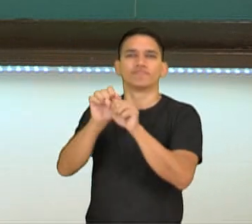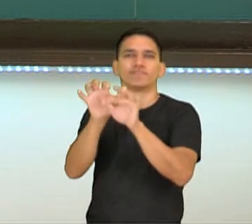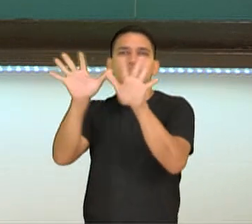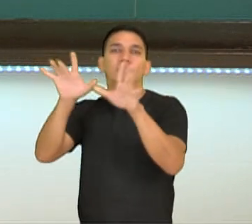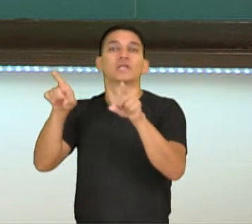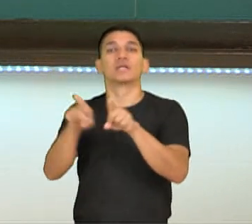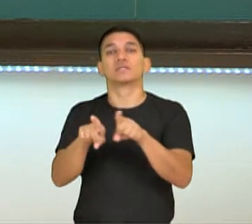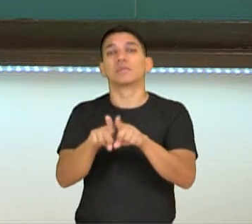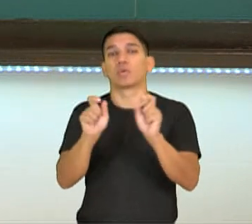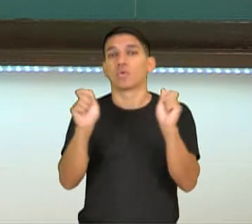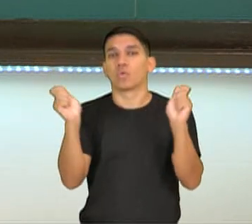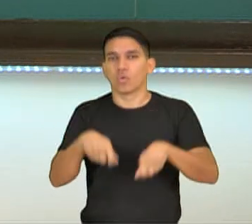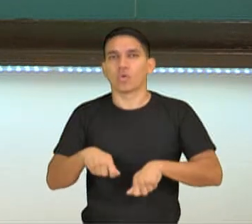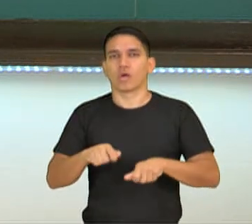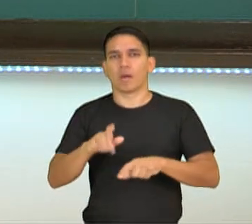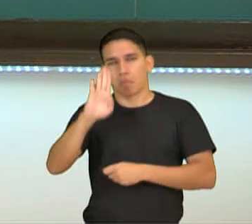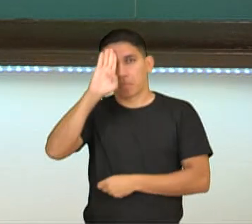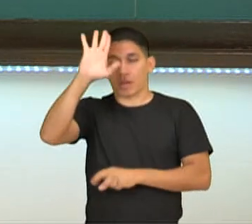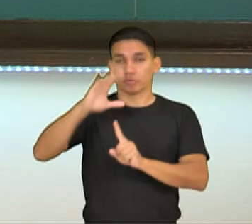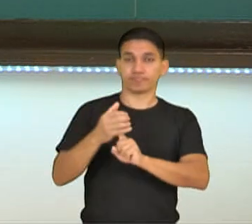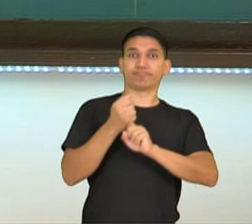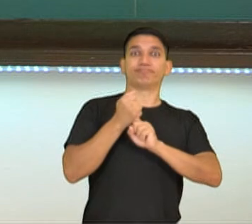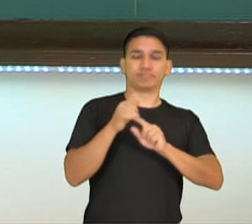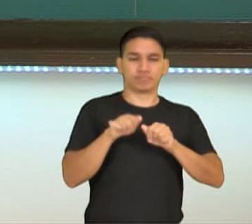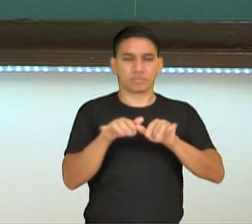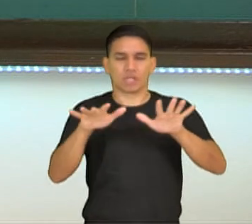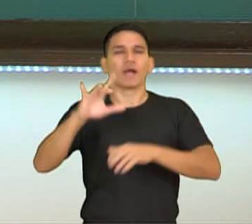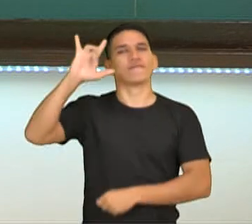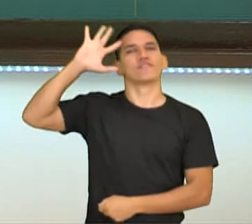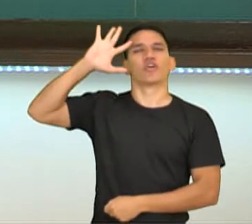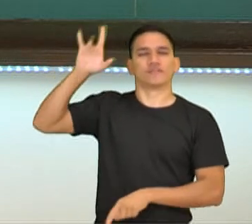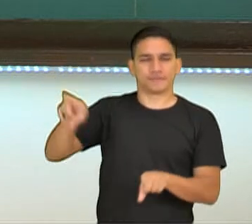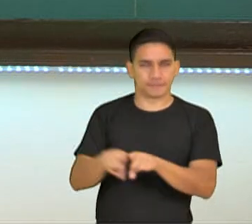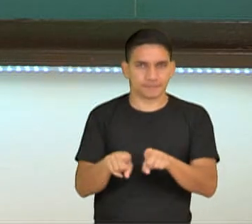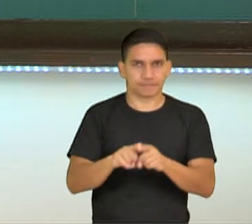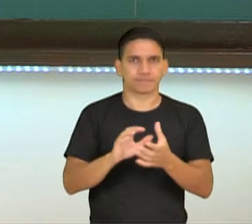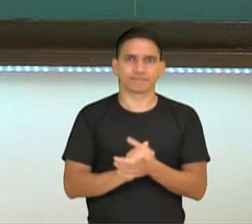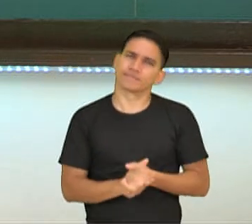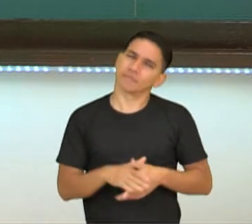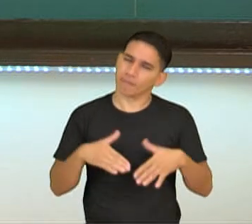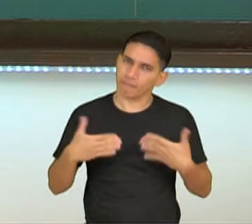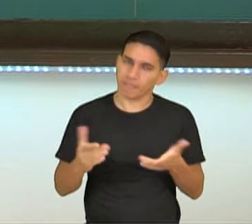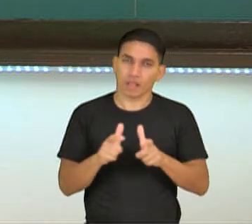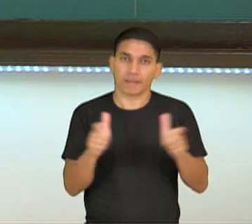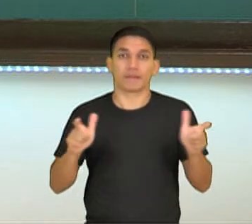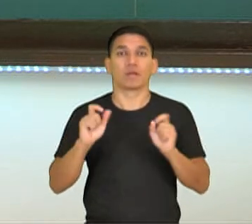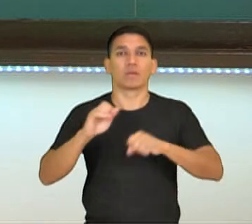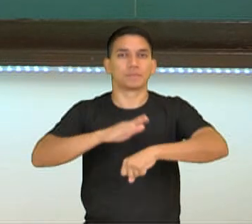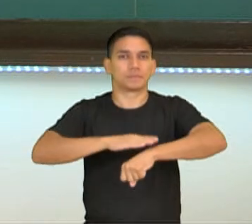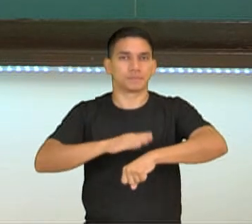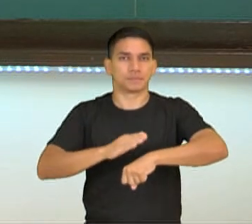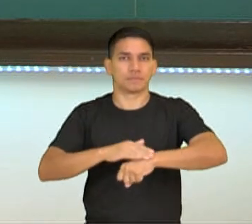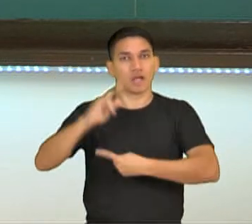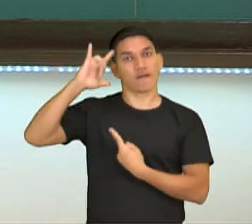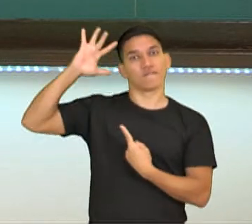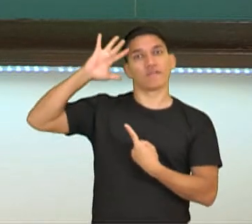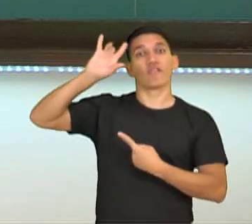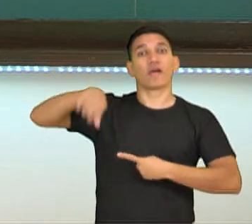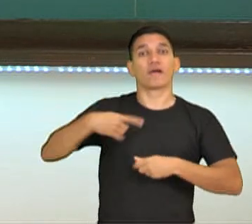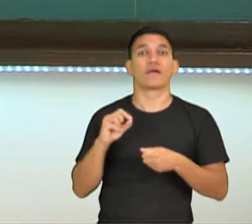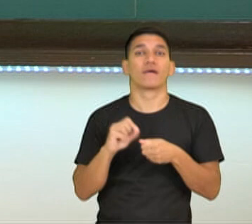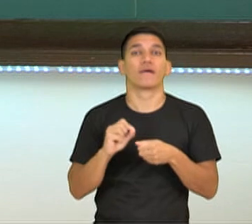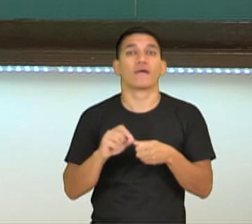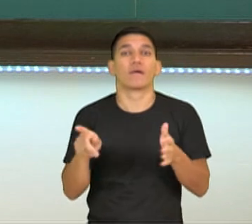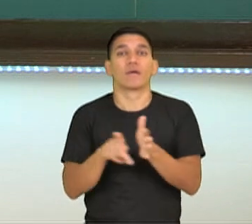também vai ser predominante na filosofia. Necessariamente, boa parte da filosofia nesse período vai ser feita